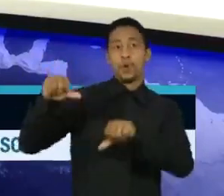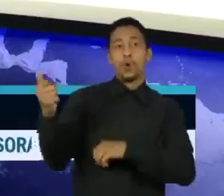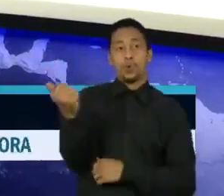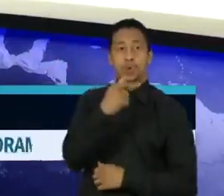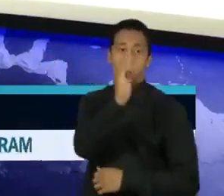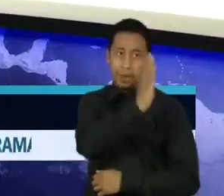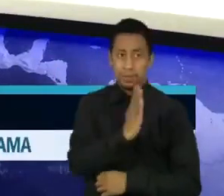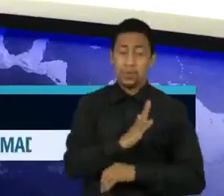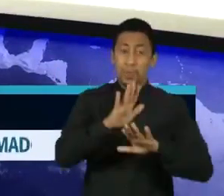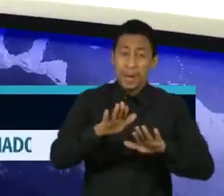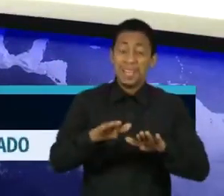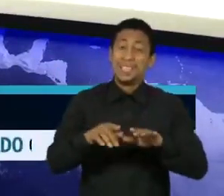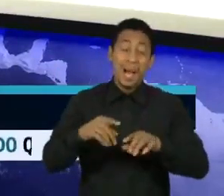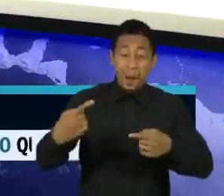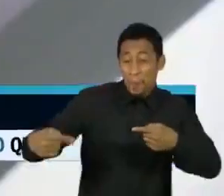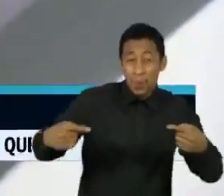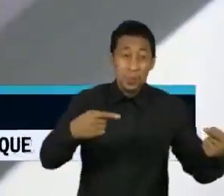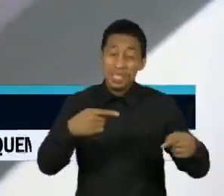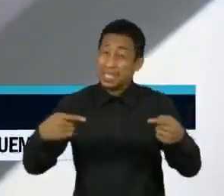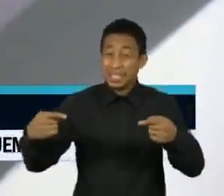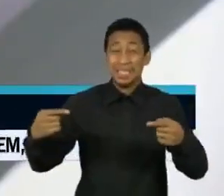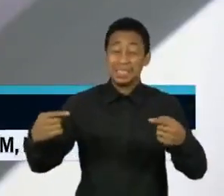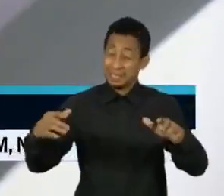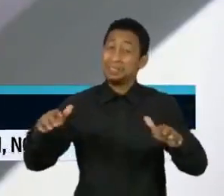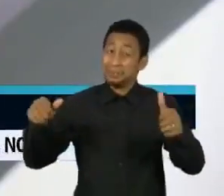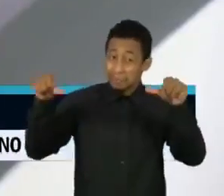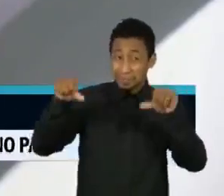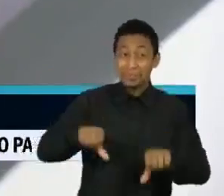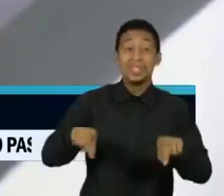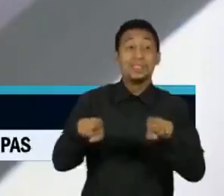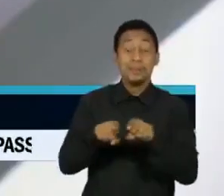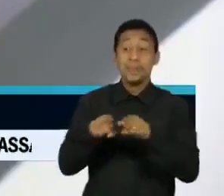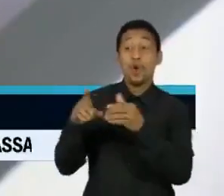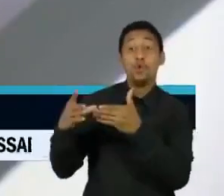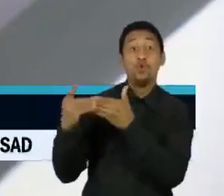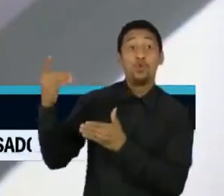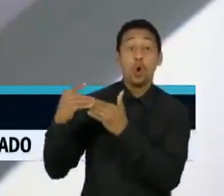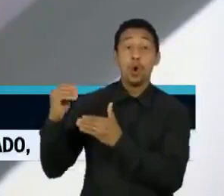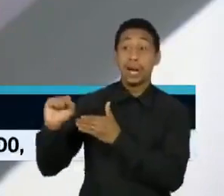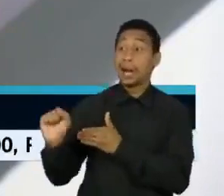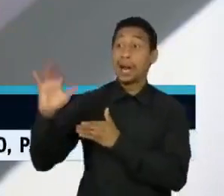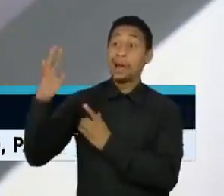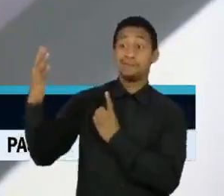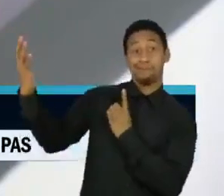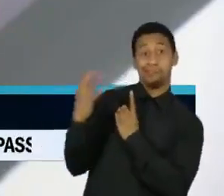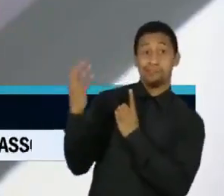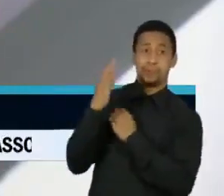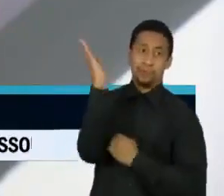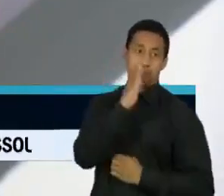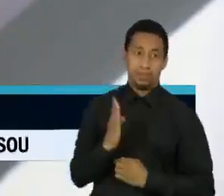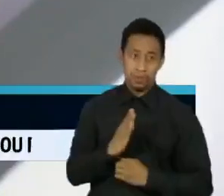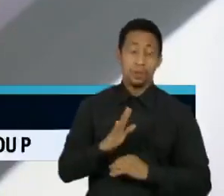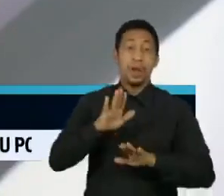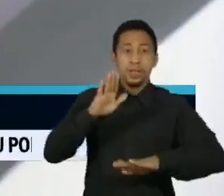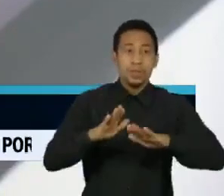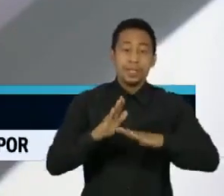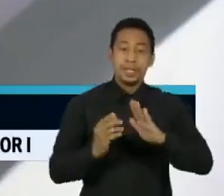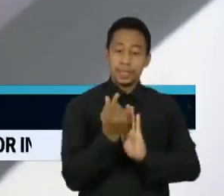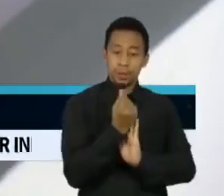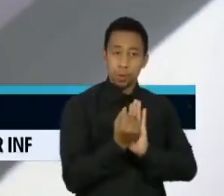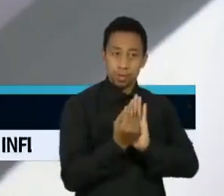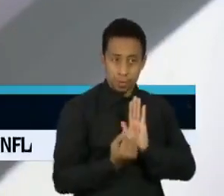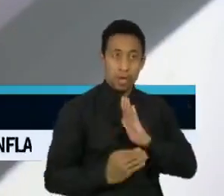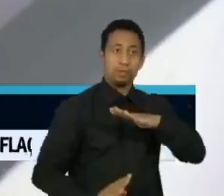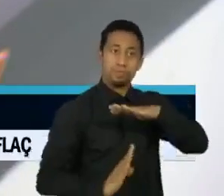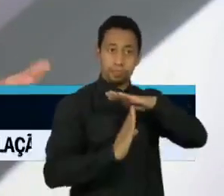política e mesmo econômica do governo, que estão pressionando o dólar. Então, você vê, cada vez que o governo ameaça descumprir o teto de gastos, falando,